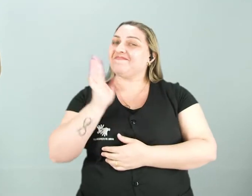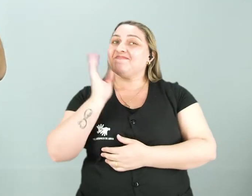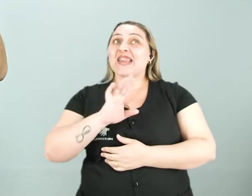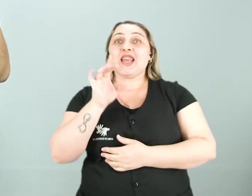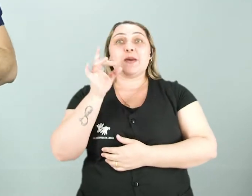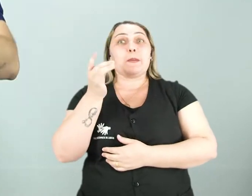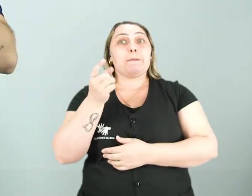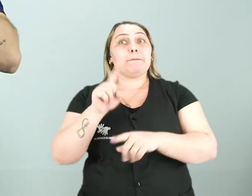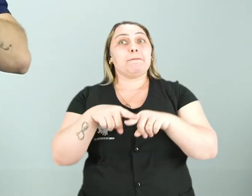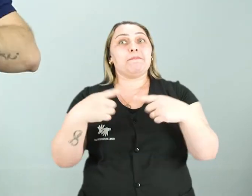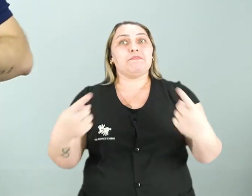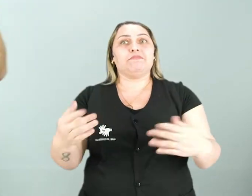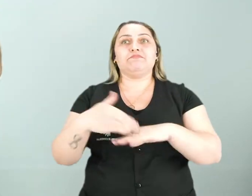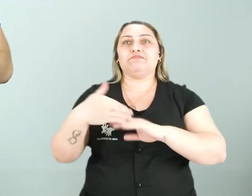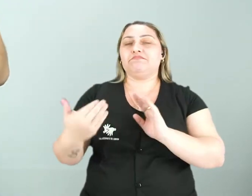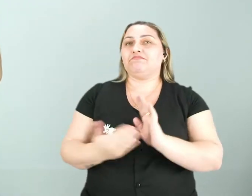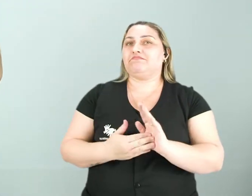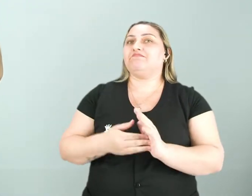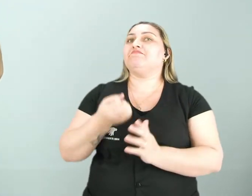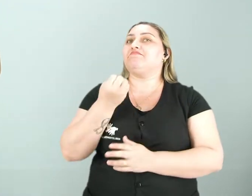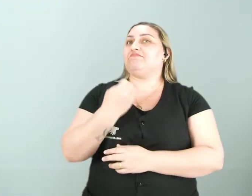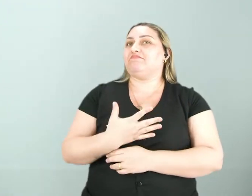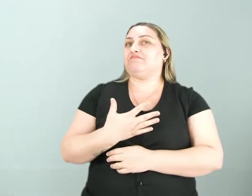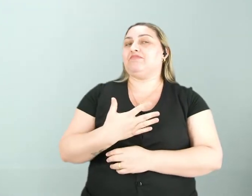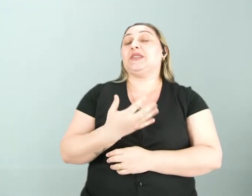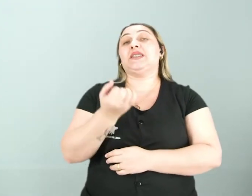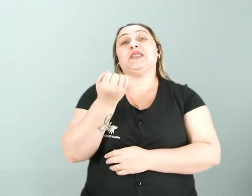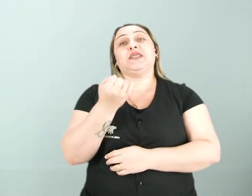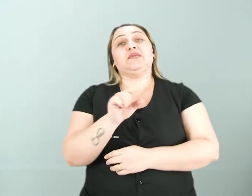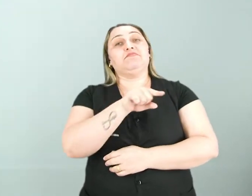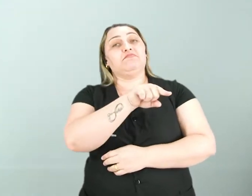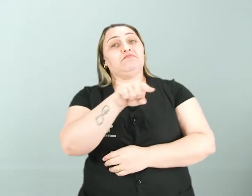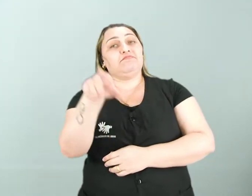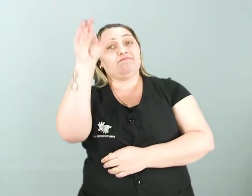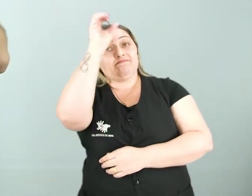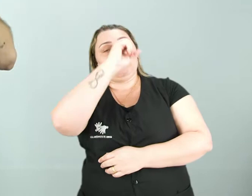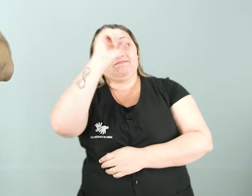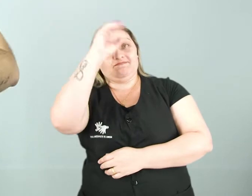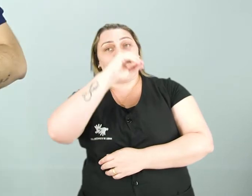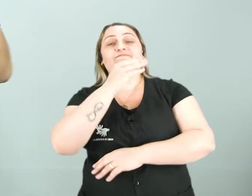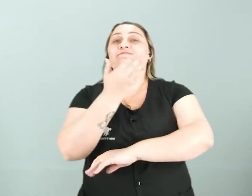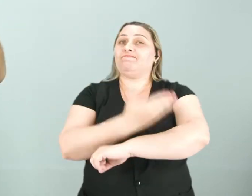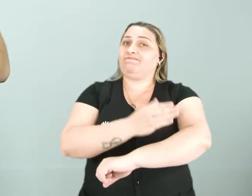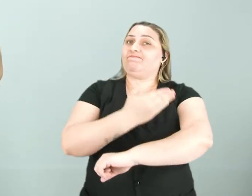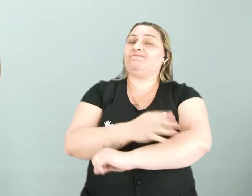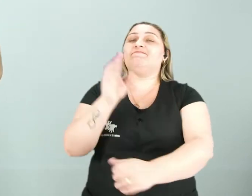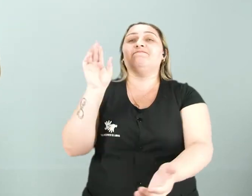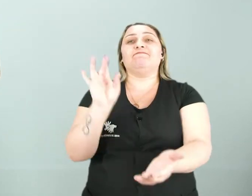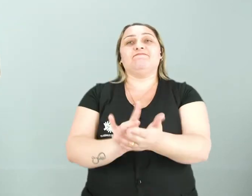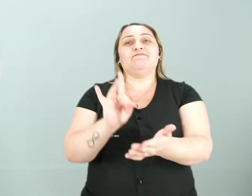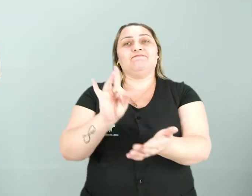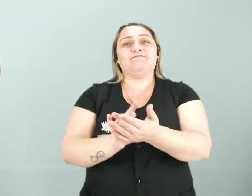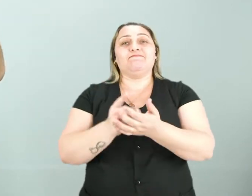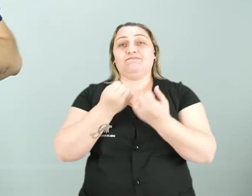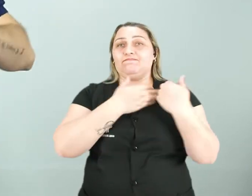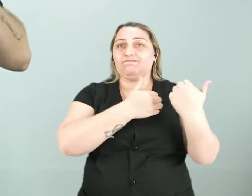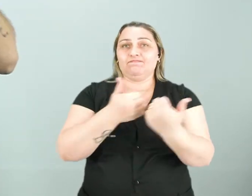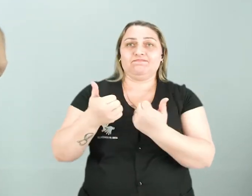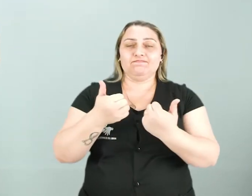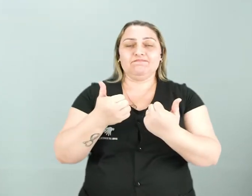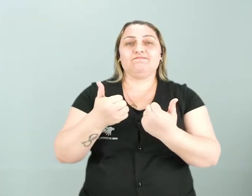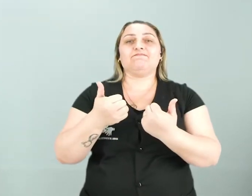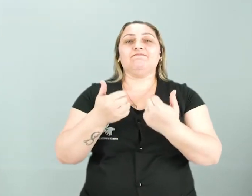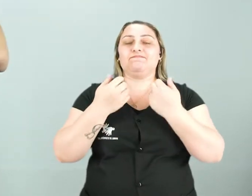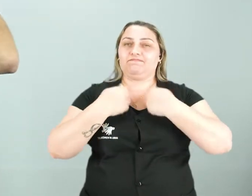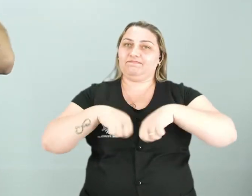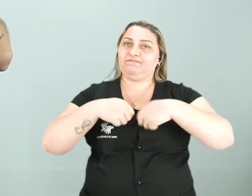Só que tudo isso vale a pena se você aprender e colocar em prática. Tudo bem? Nós